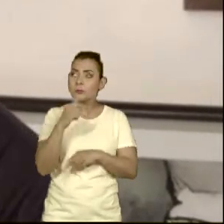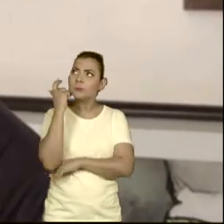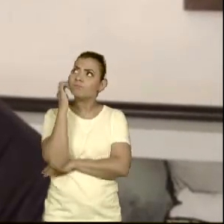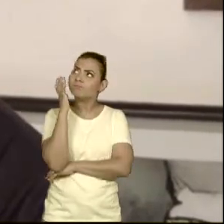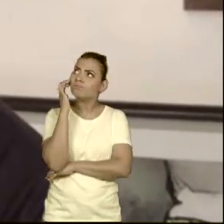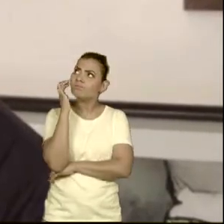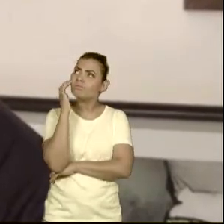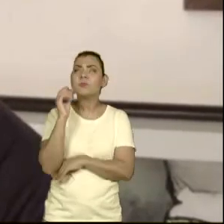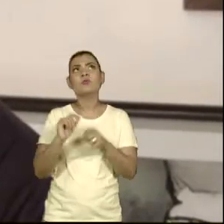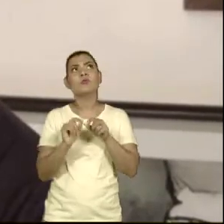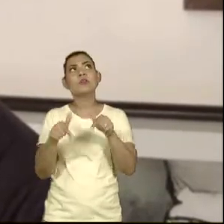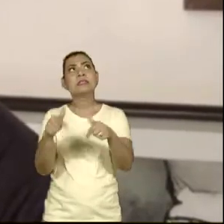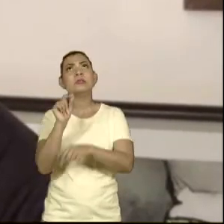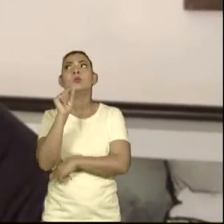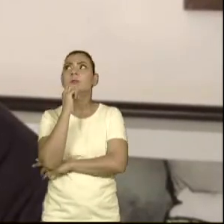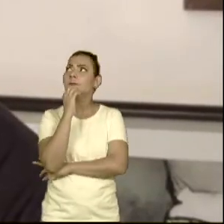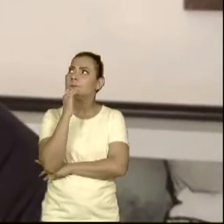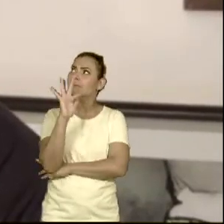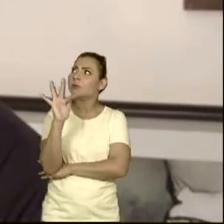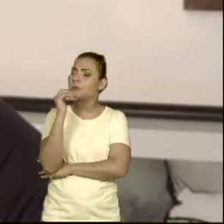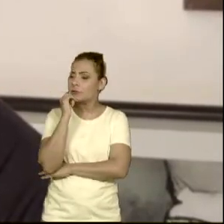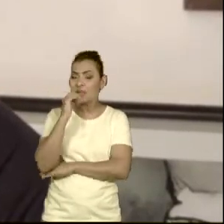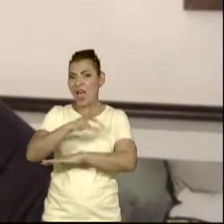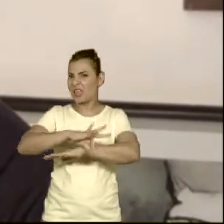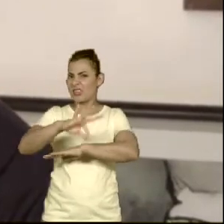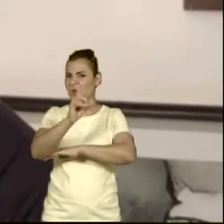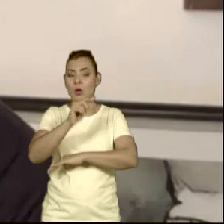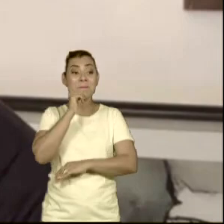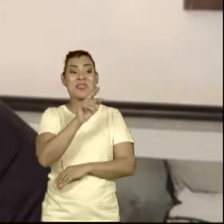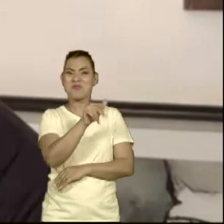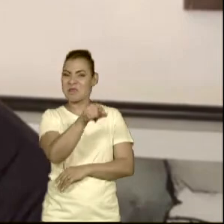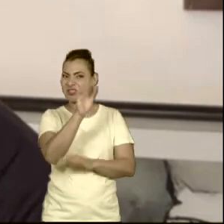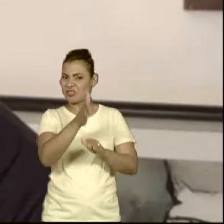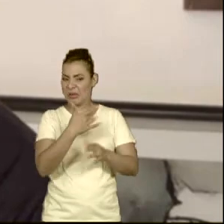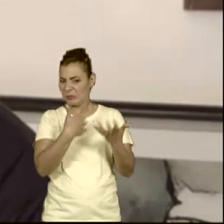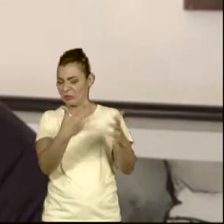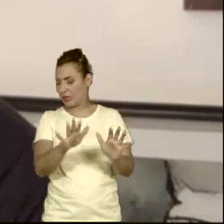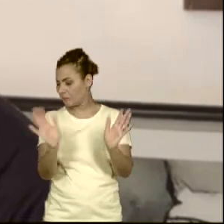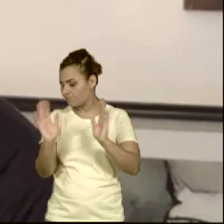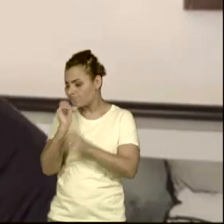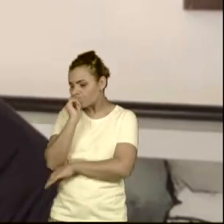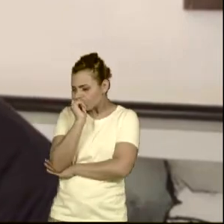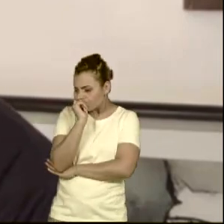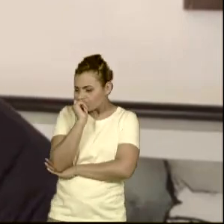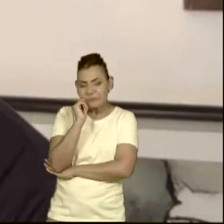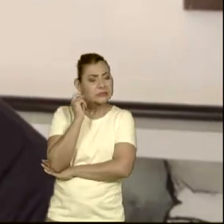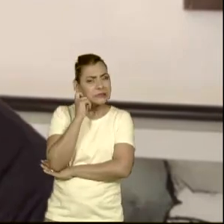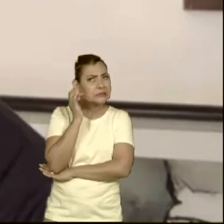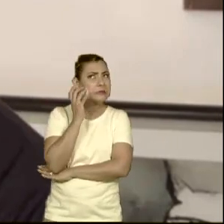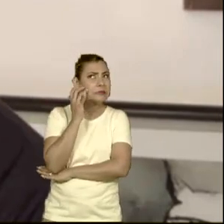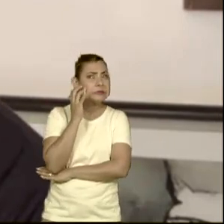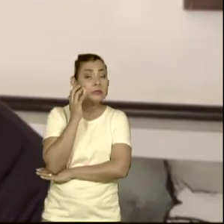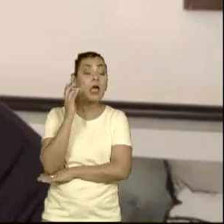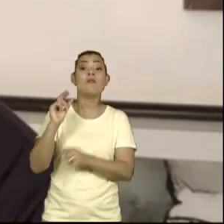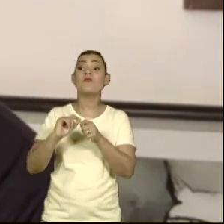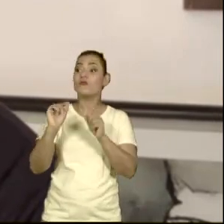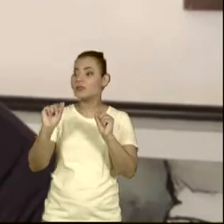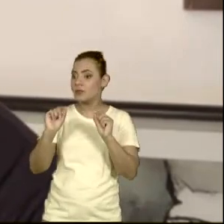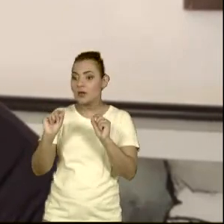falei, o que eu vou fazer de faculdade? Arquitetura minha irmã está fazendo, eu não quero? Eu falei, quer saber, eu vou fazer